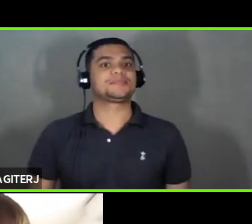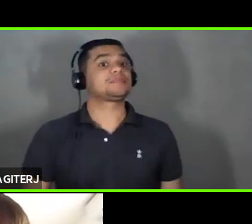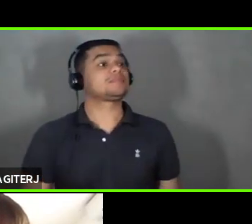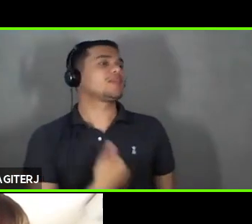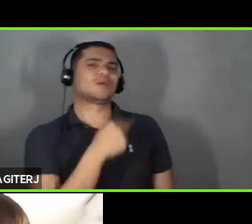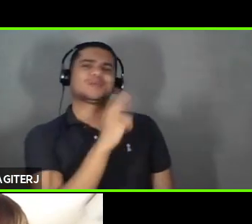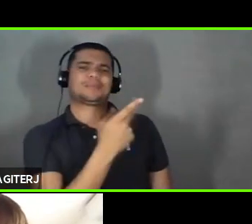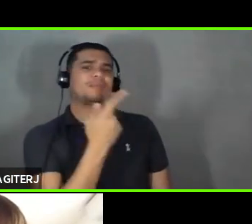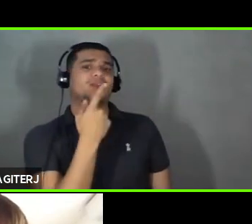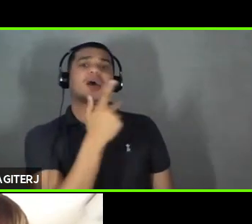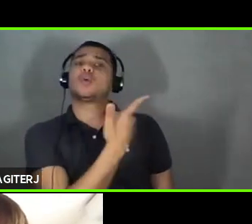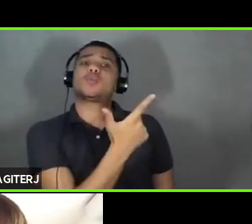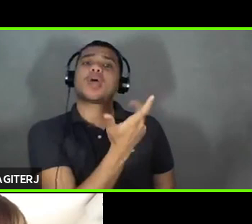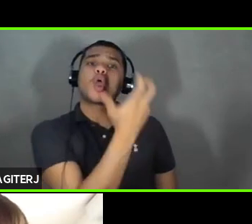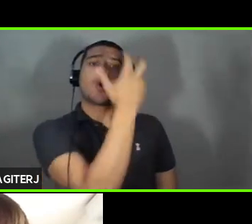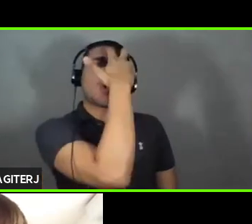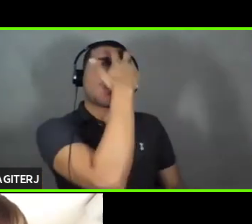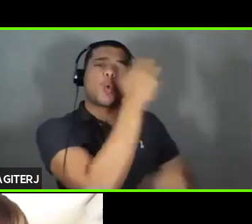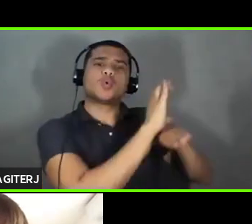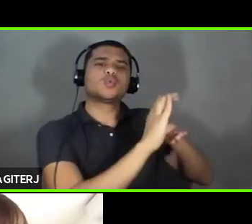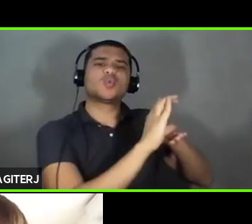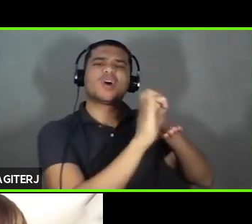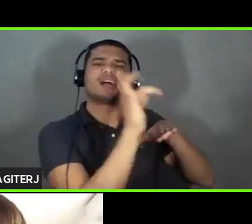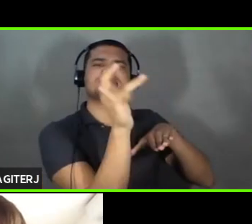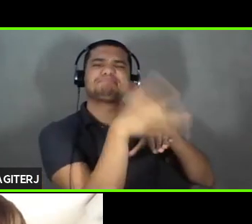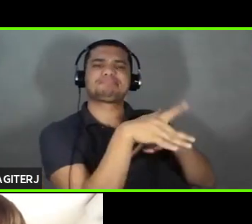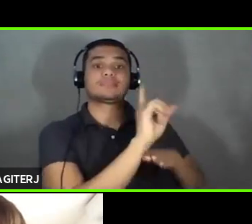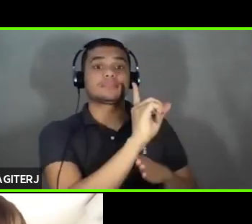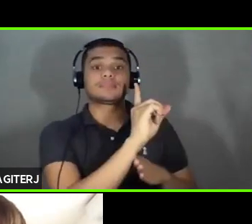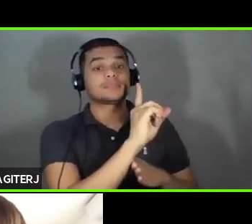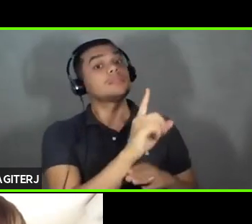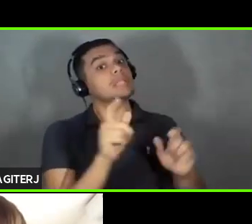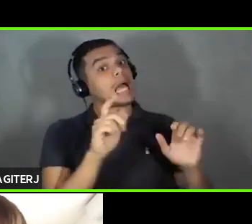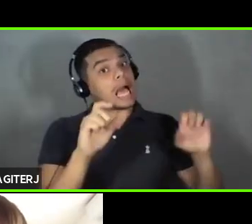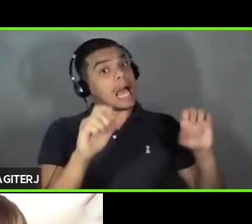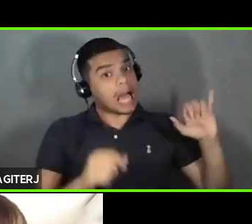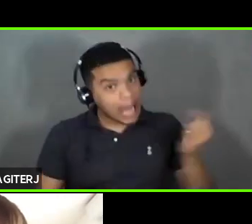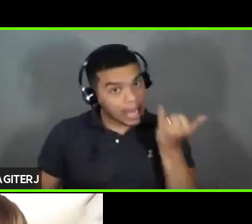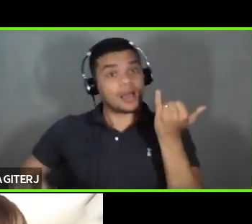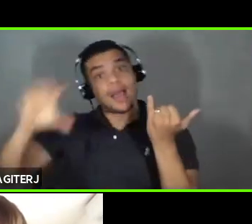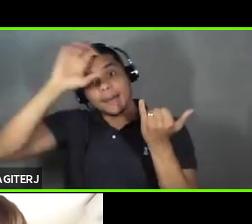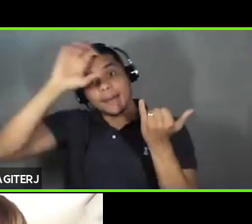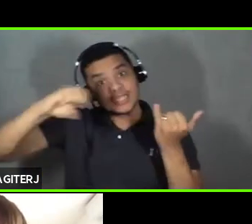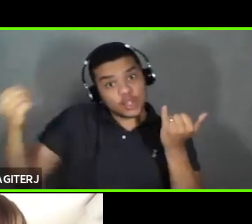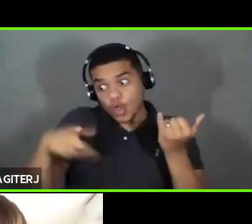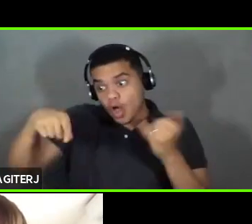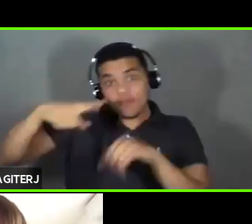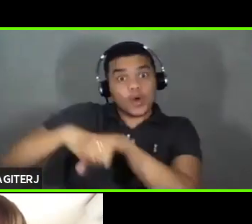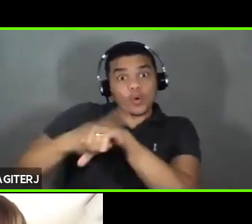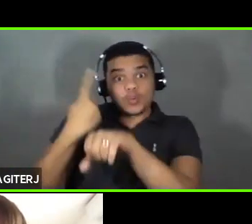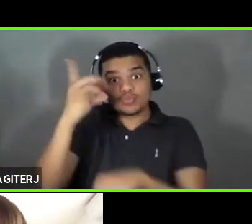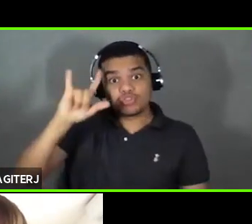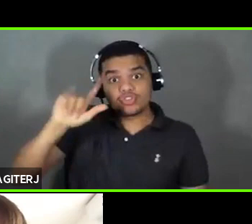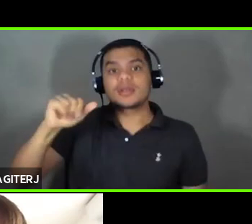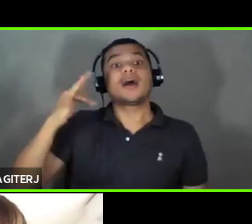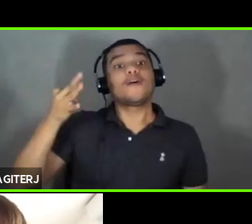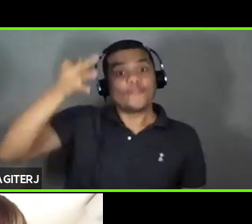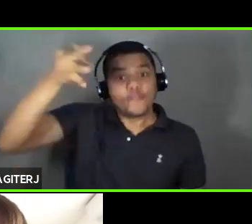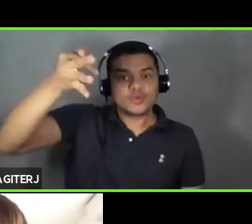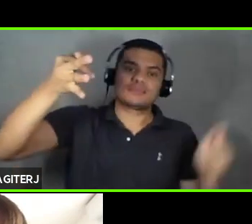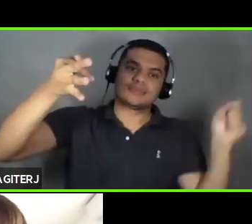cultura inútil para o intérprete ou para o tradutor. Você vai aprender uma coisa muito nova aquele dia, com certeza você vai usar no futuro.